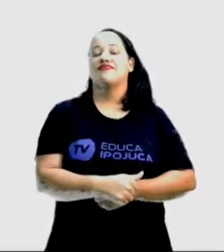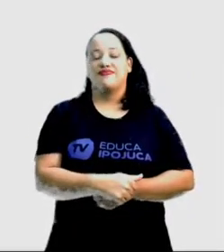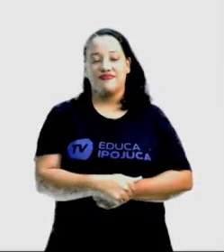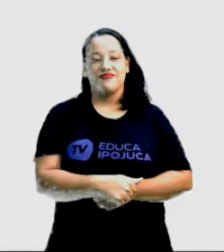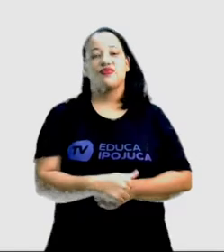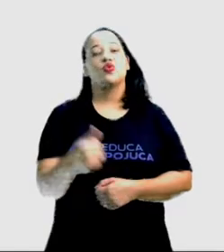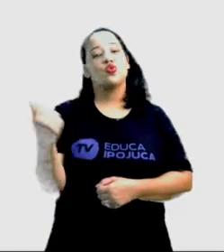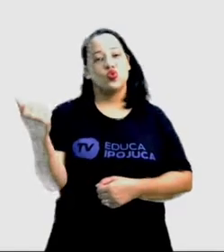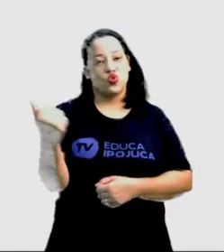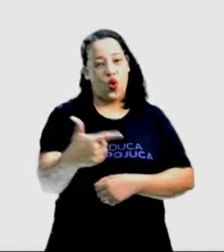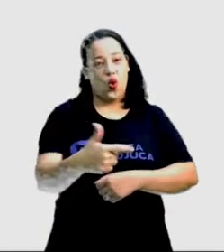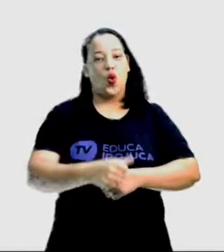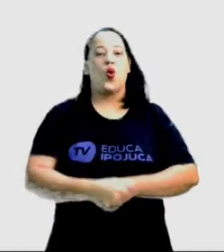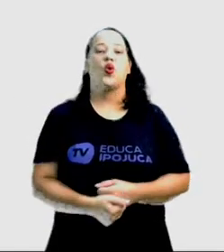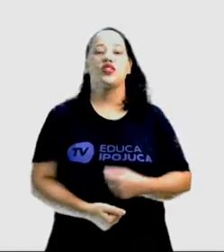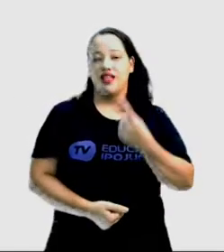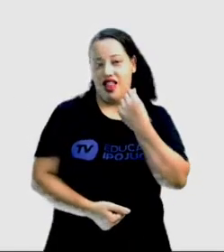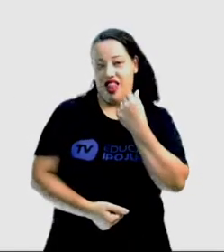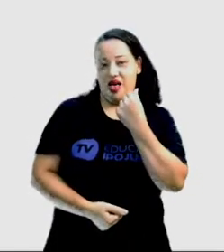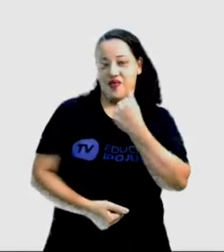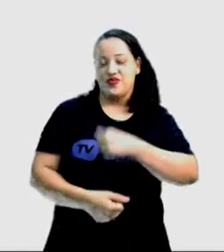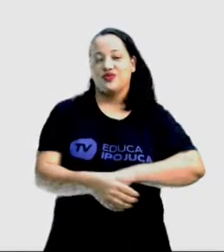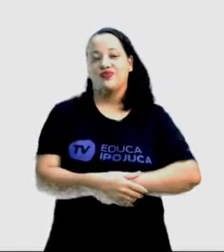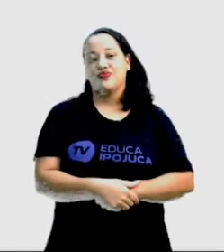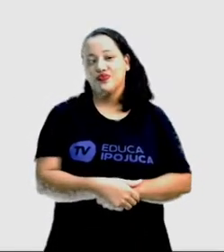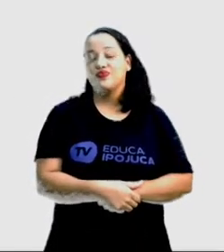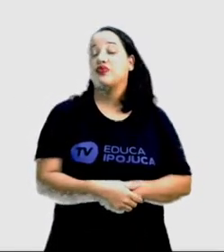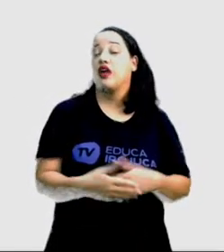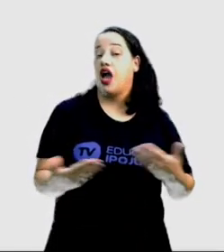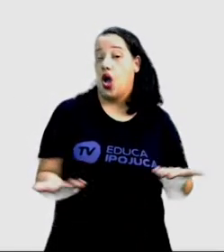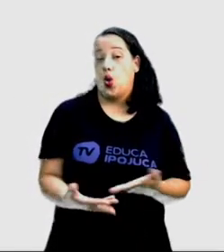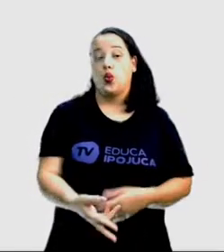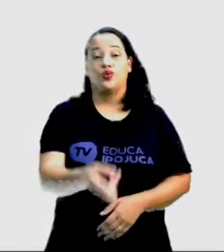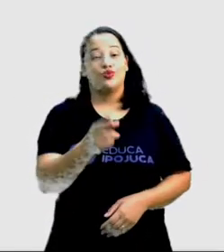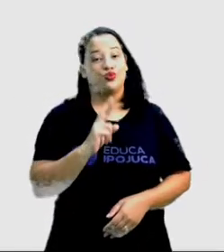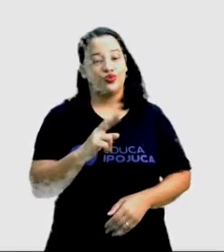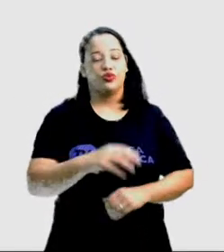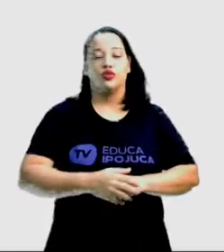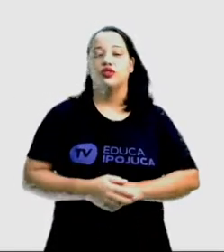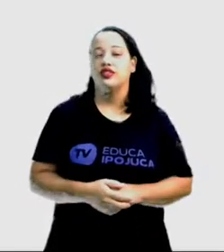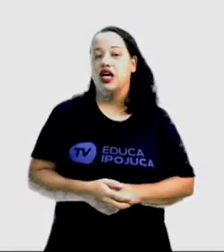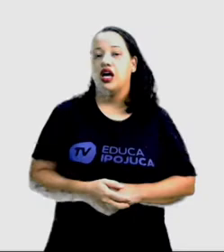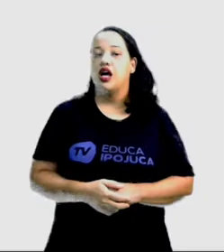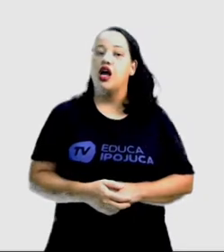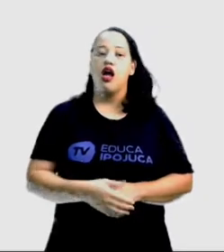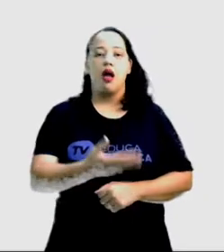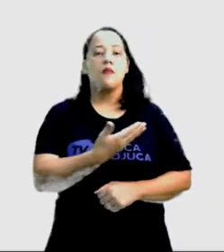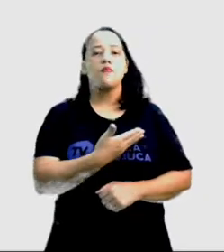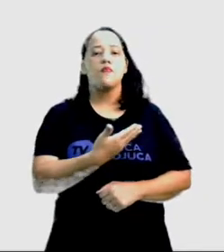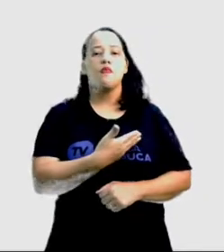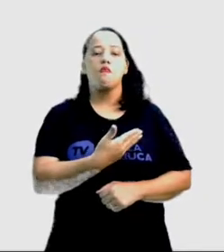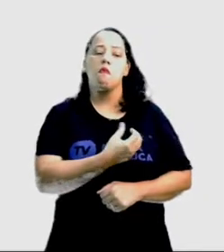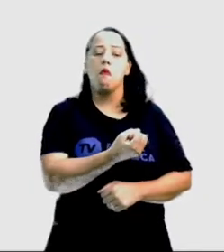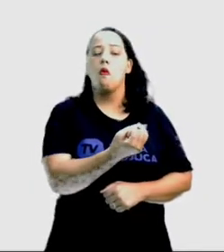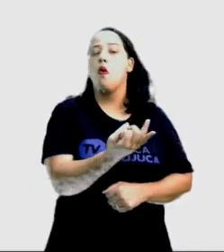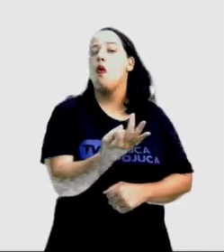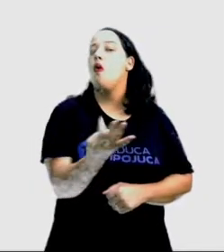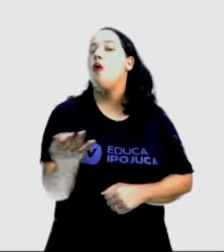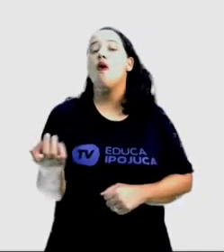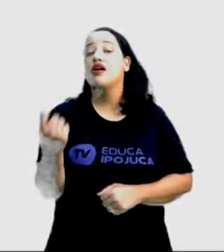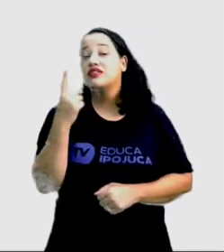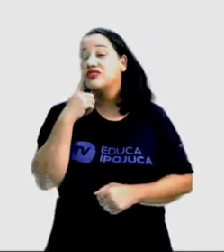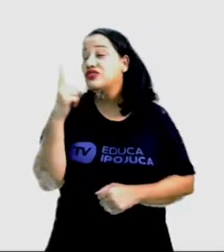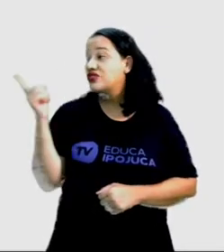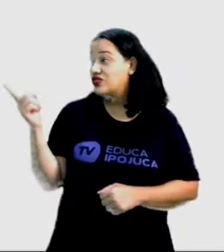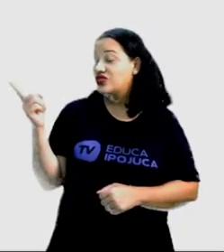1, 2, 3, 4, 5, 6, 7, 8, 9, 10, 11, 12 lápis. Muito bem. Agora respondo. Quantos são os colegas de Larissa? Vamos contar